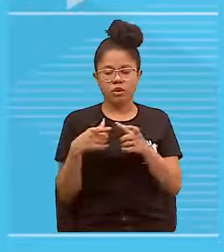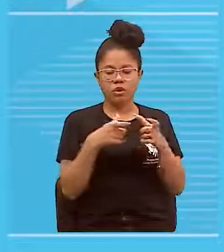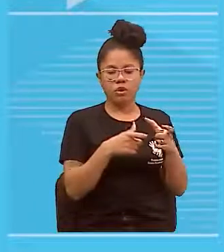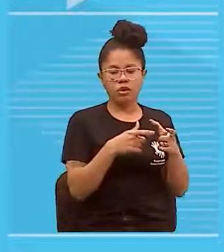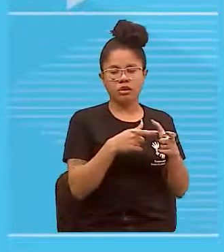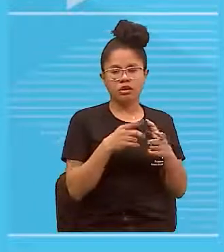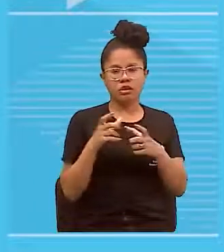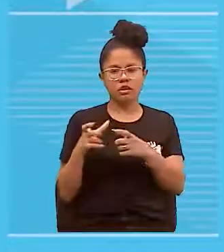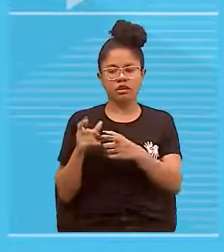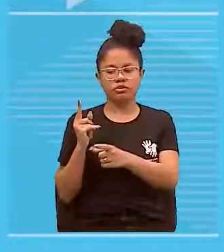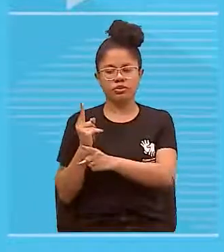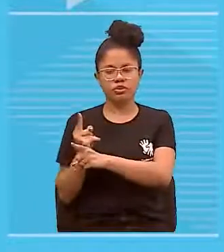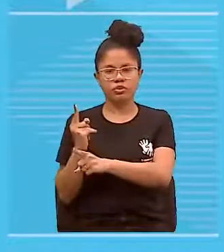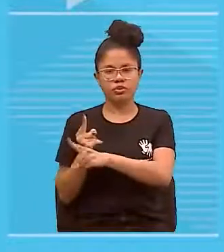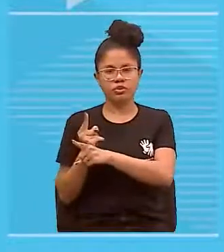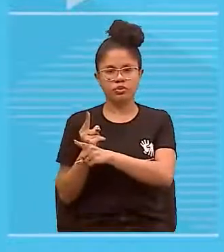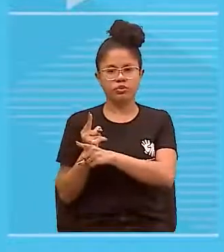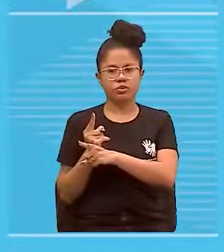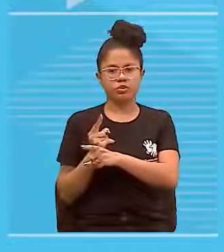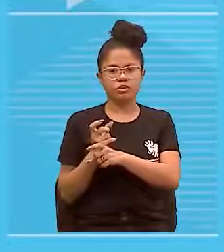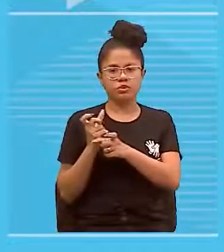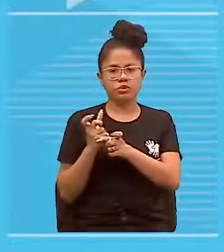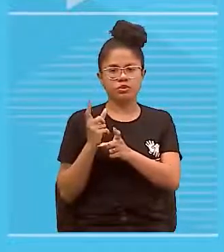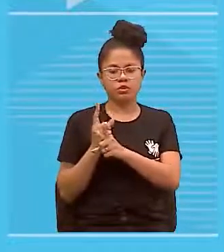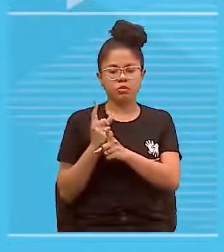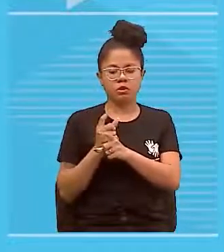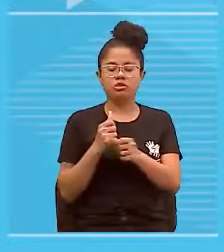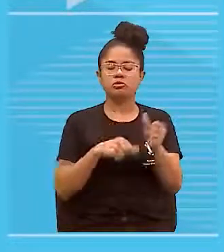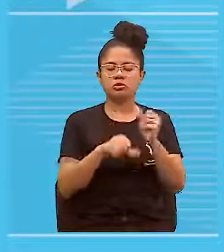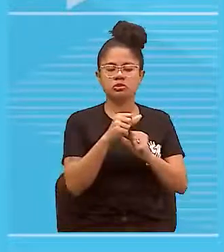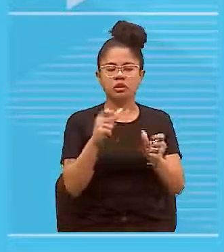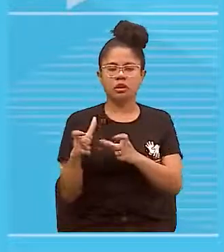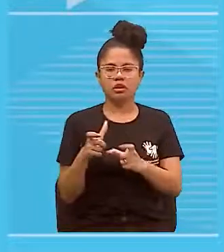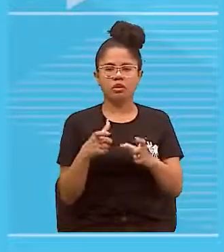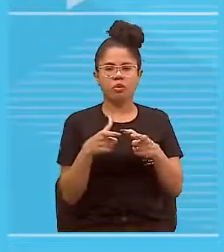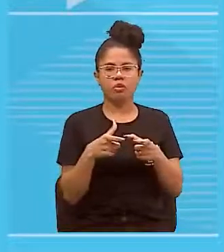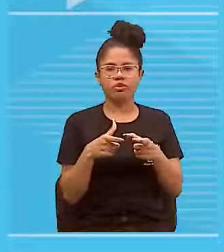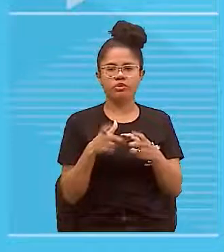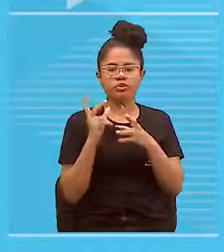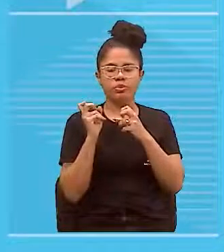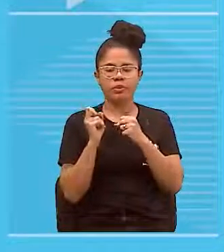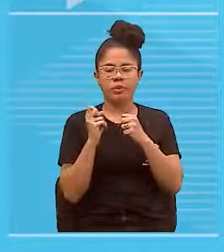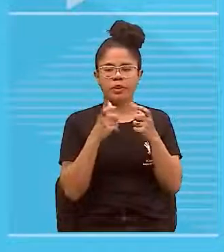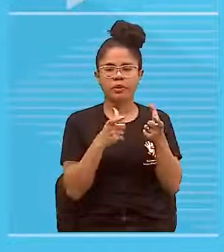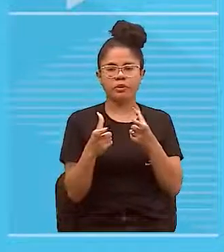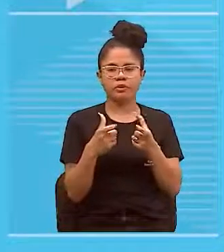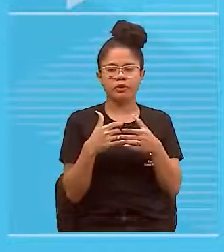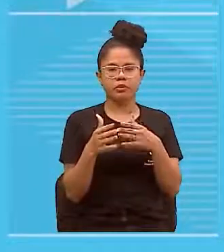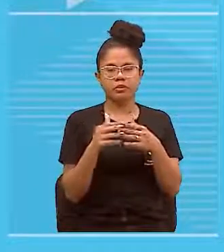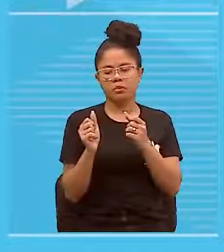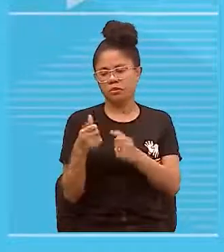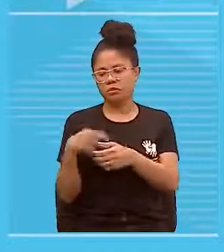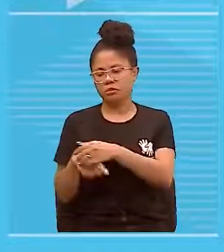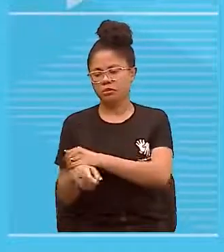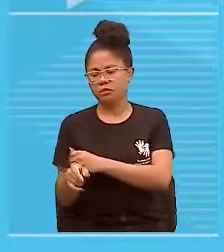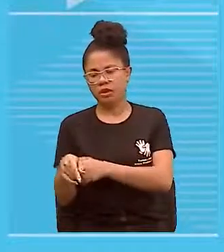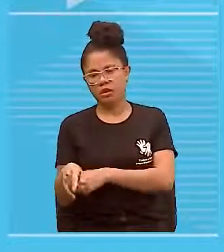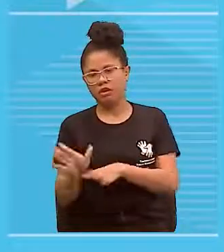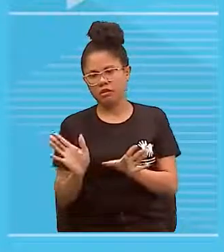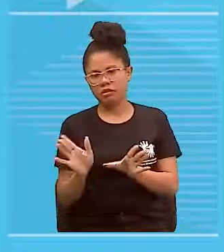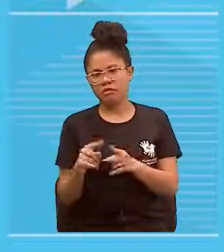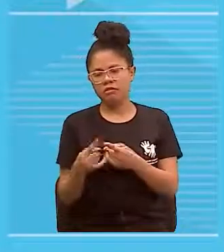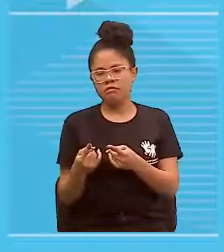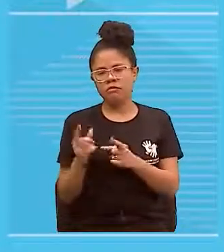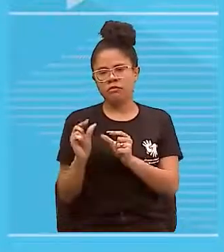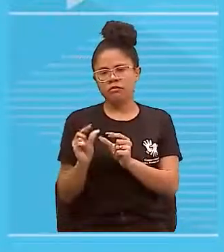O abrigo, especificamente, pode até mudar de lugar. Um tatu, ele pode ter um buraco aqui, mas daqui a pouco ele pode ver que ali tá com